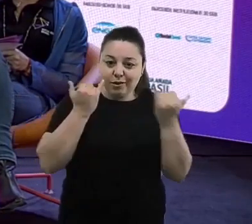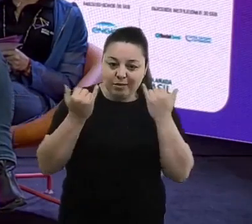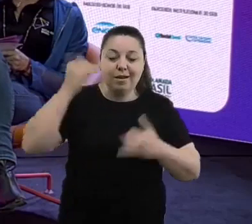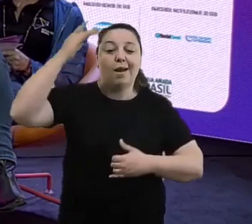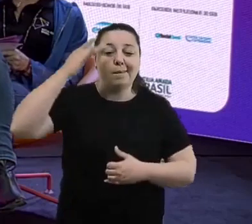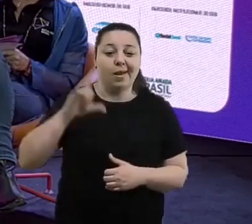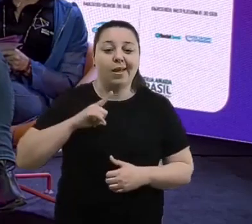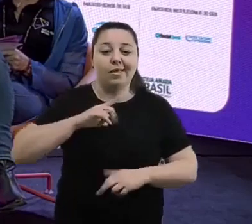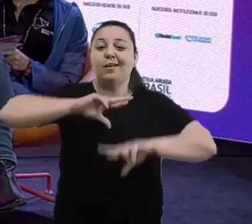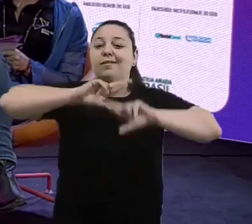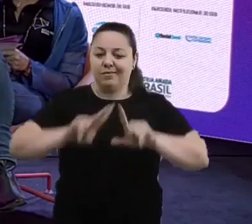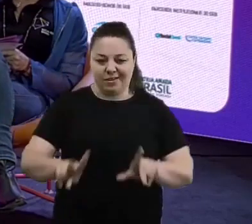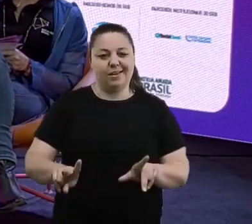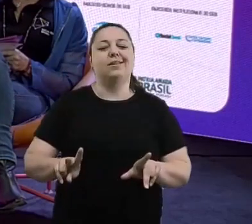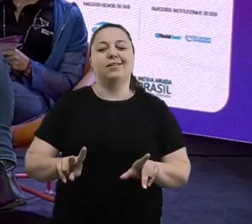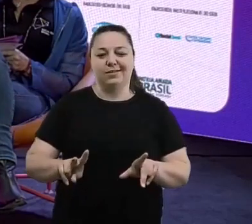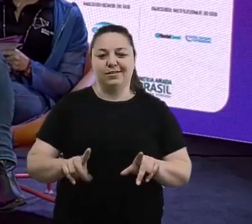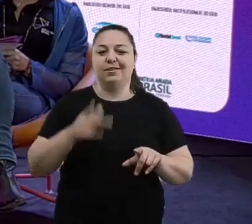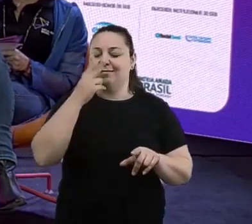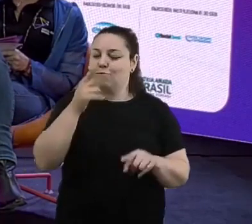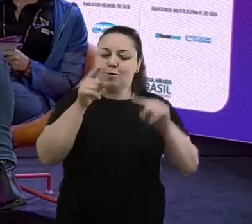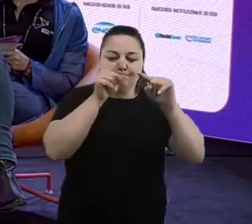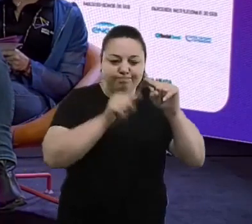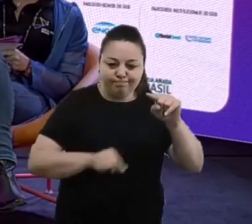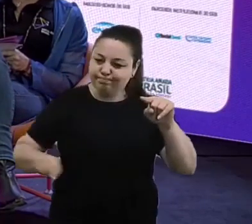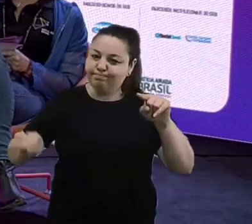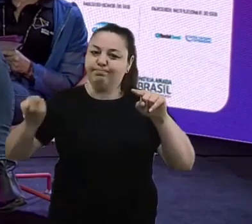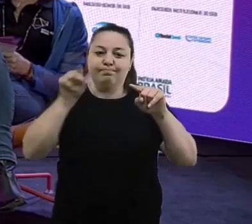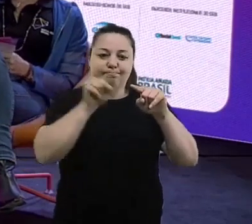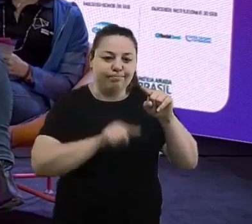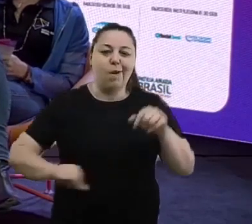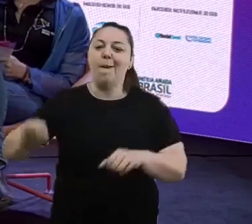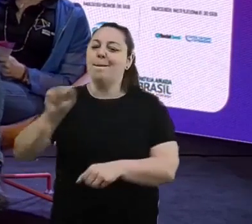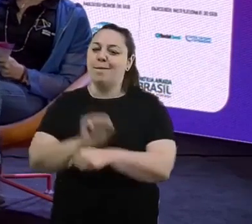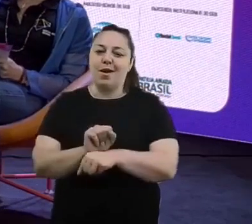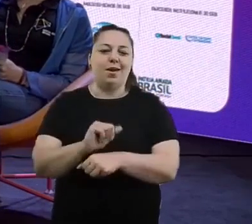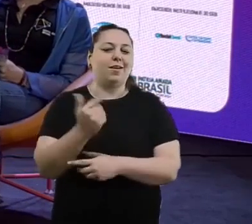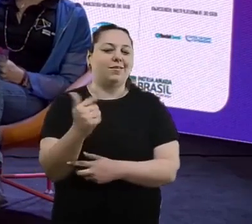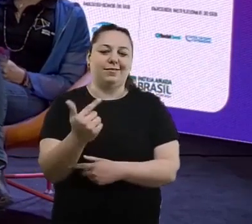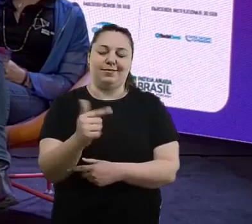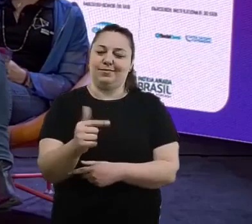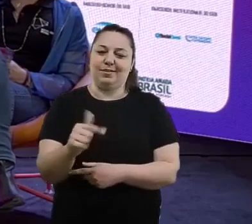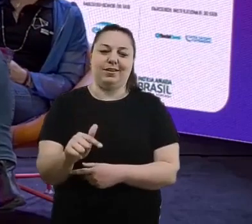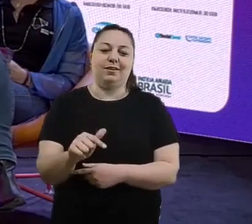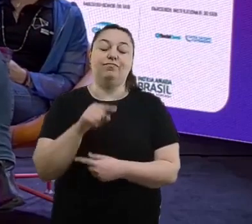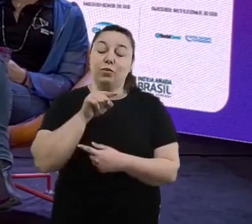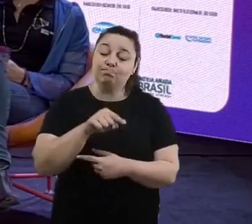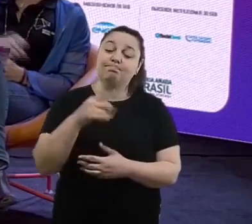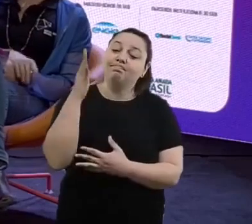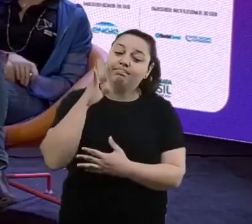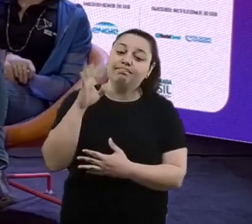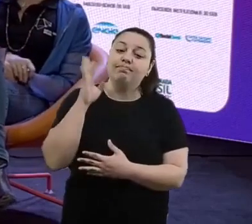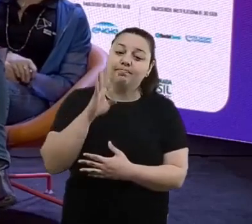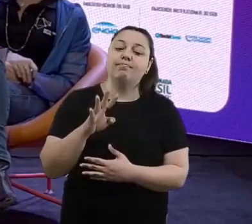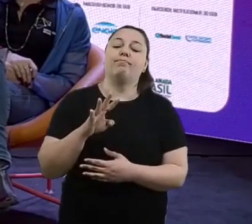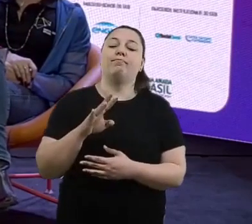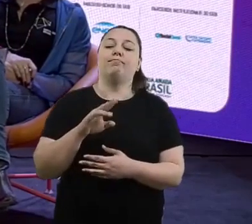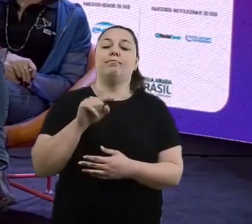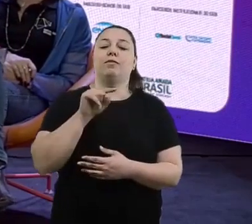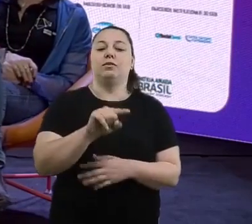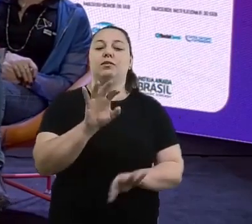dos dados e análises que a gente pretendia realizar nesse período, né, para atingir esse objetivo. Então, diante desse